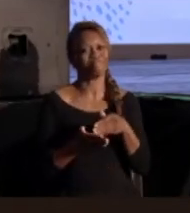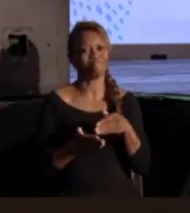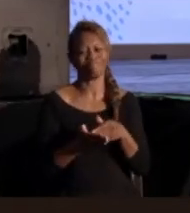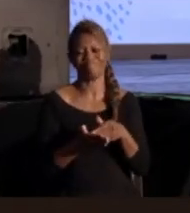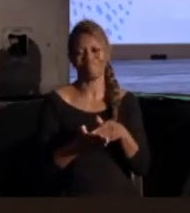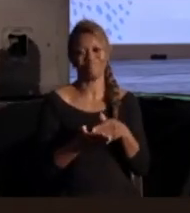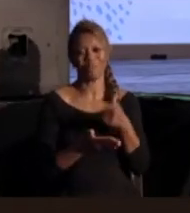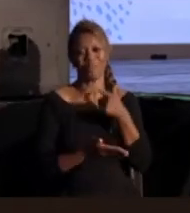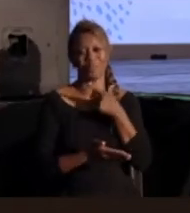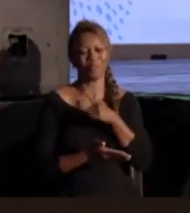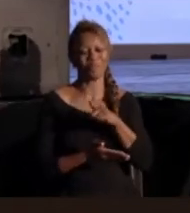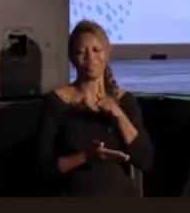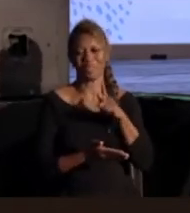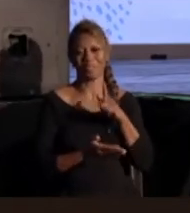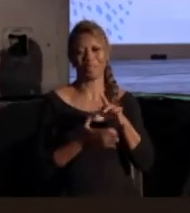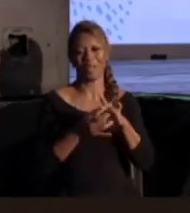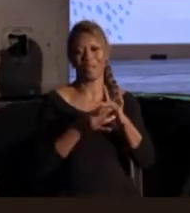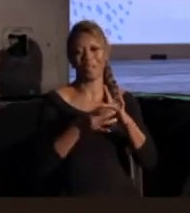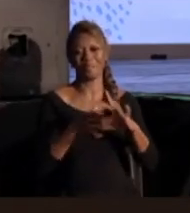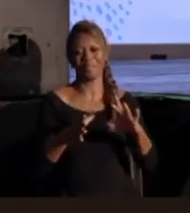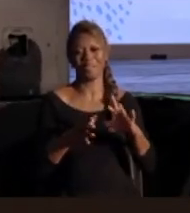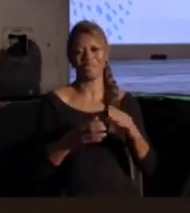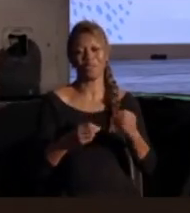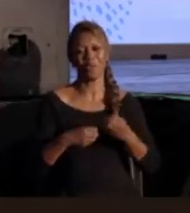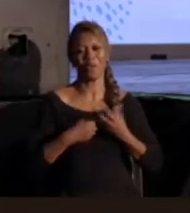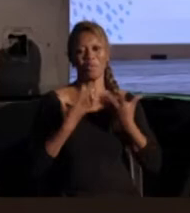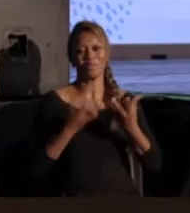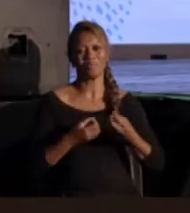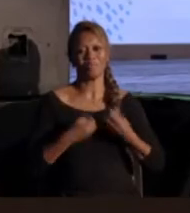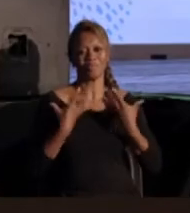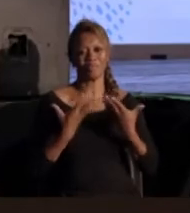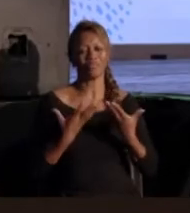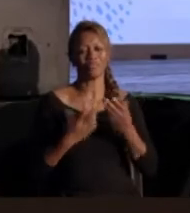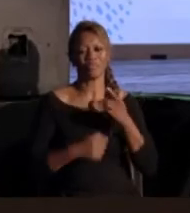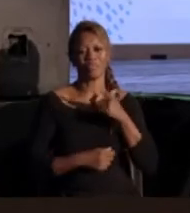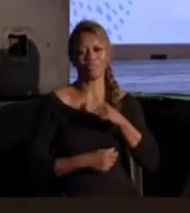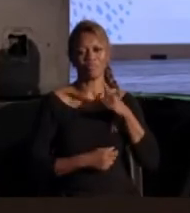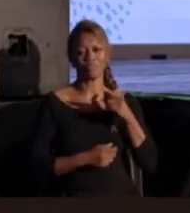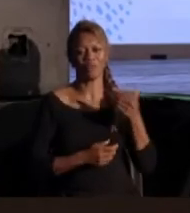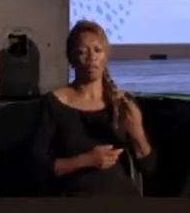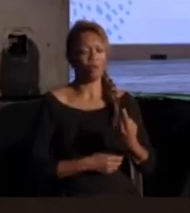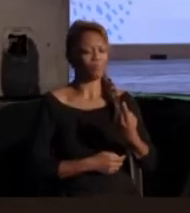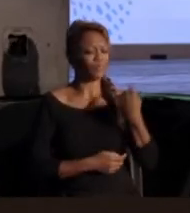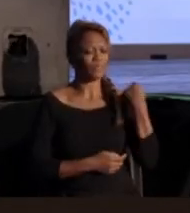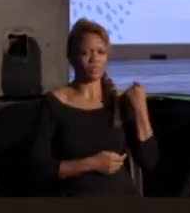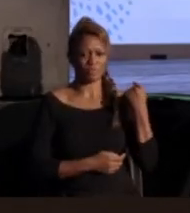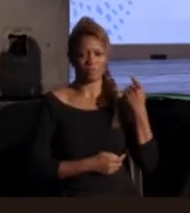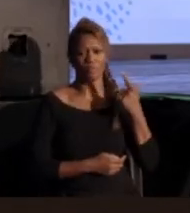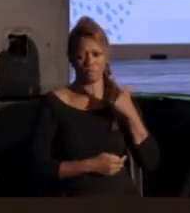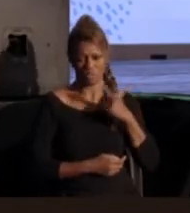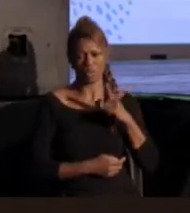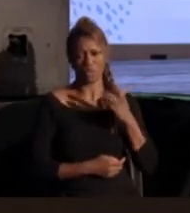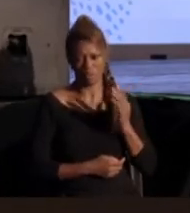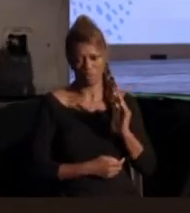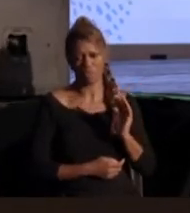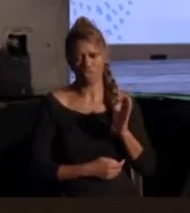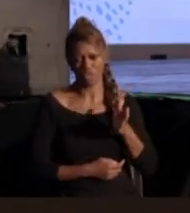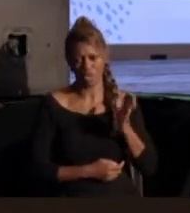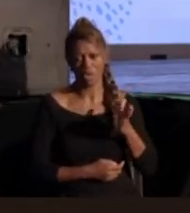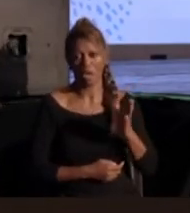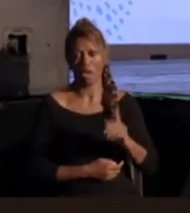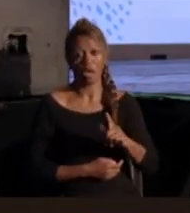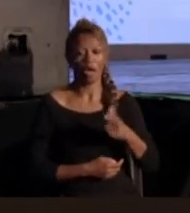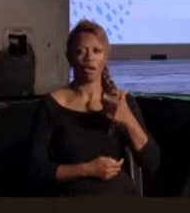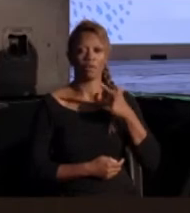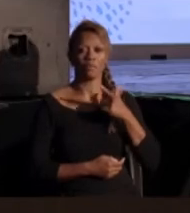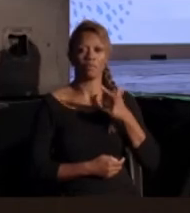a crise da representação, que é um problema político que acontece desde o final do século passado, que setores da